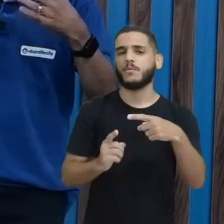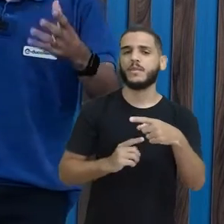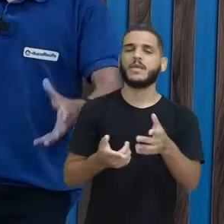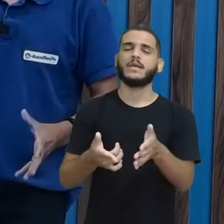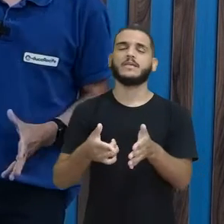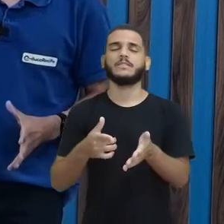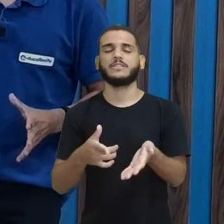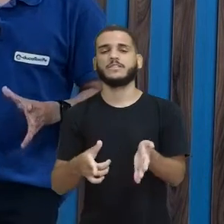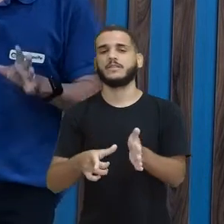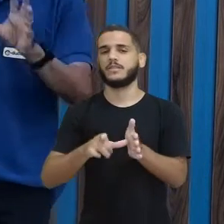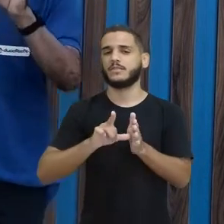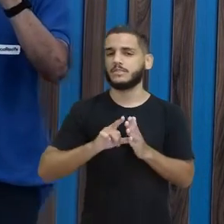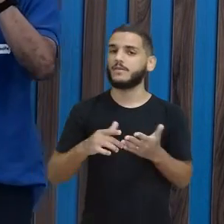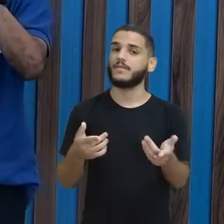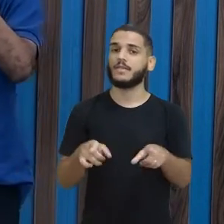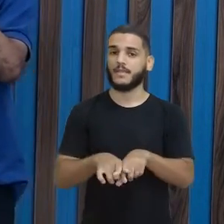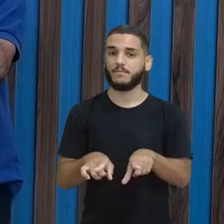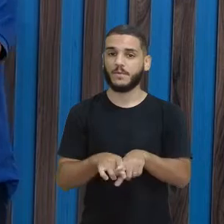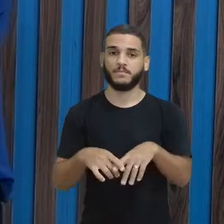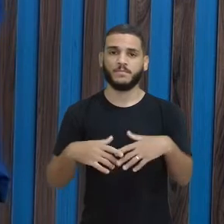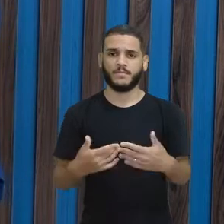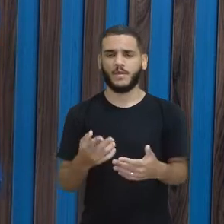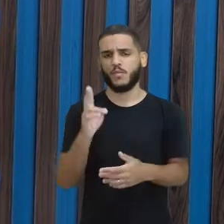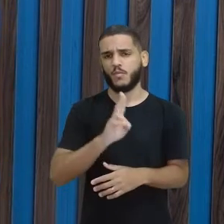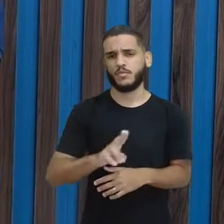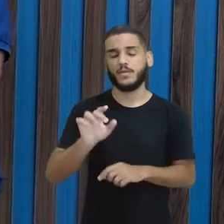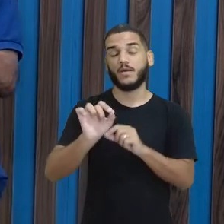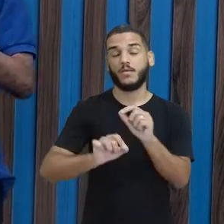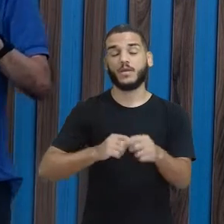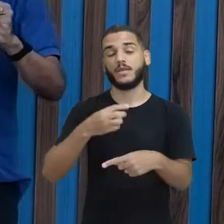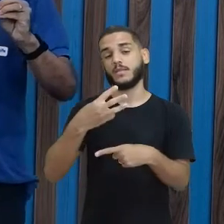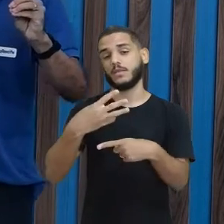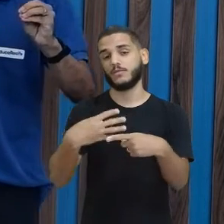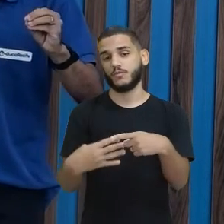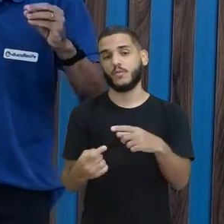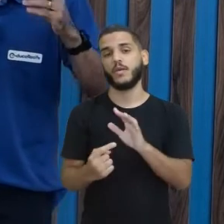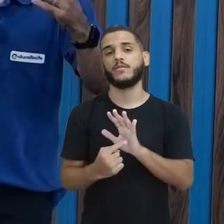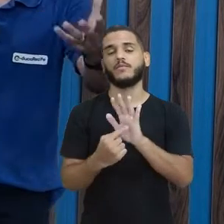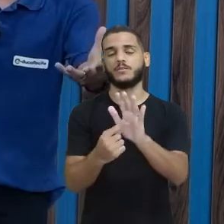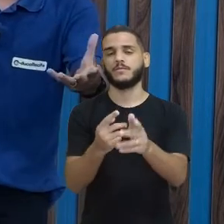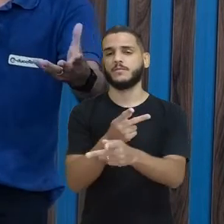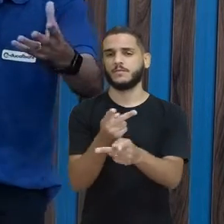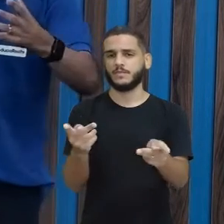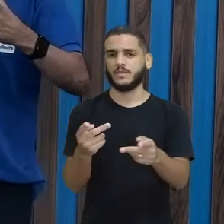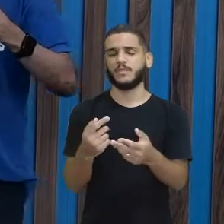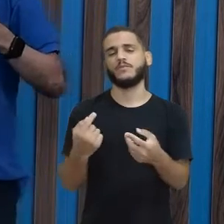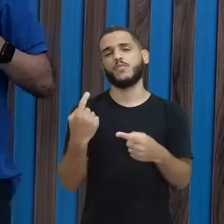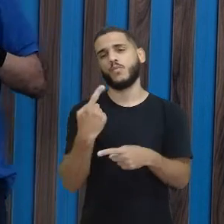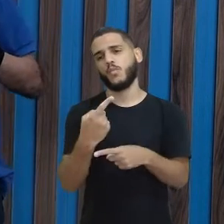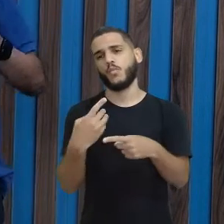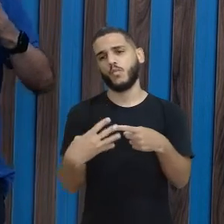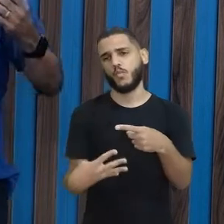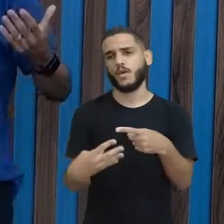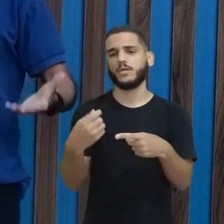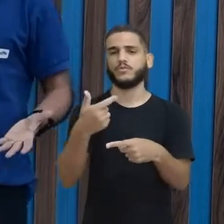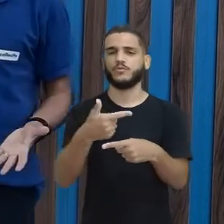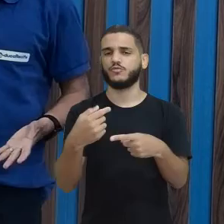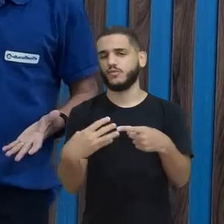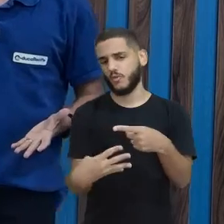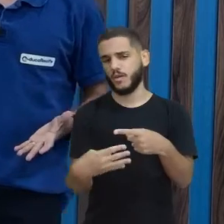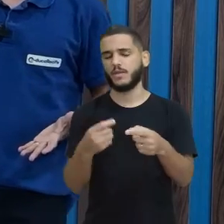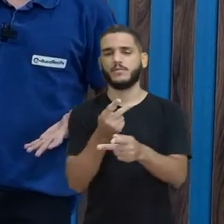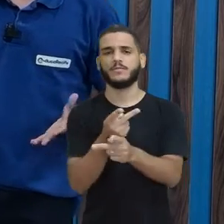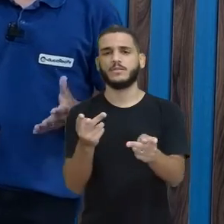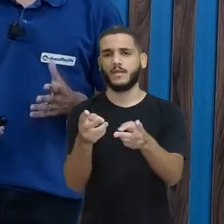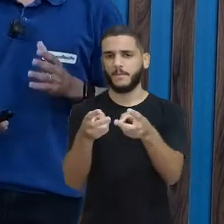vão perceber isso aí, tá bom? Daqui a pouquinho vai usar justamente esse 3/4 que eu escolhi para vocês, esse 1/4, 2/4, para vocês perceberem